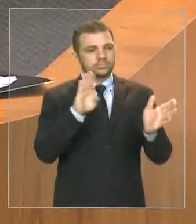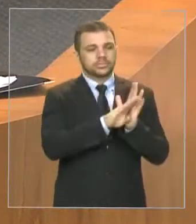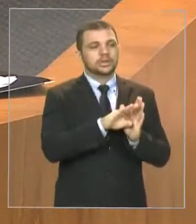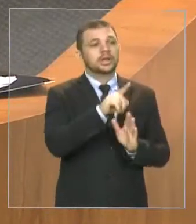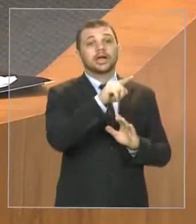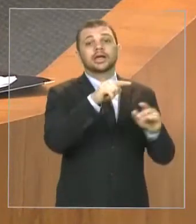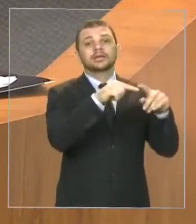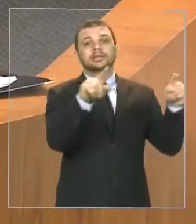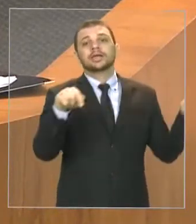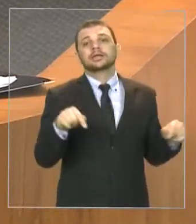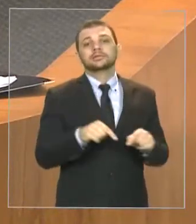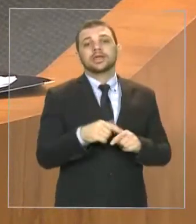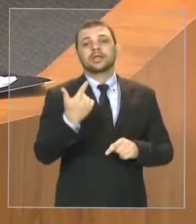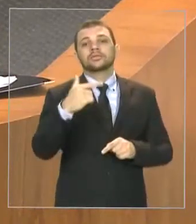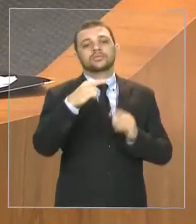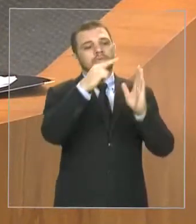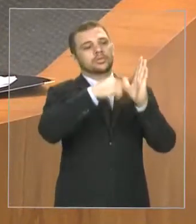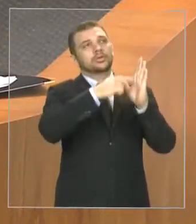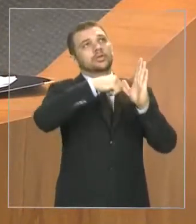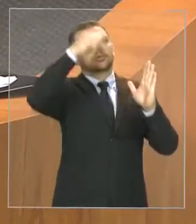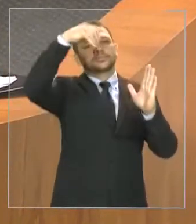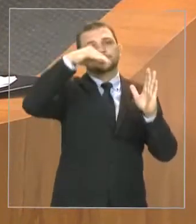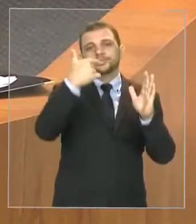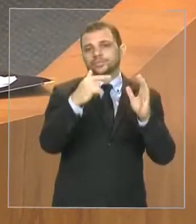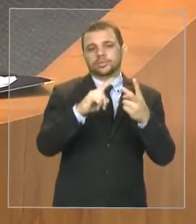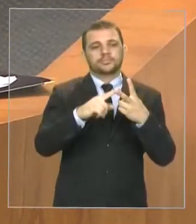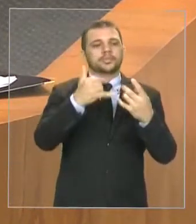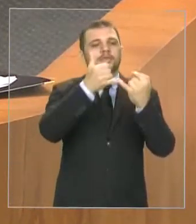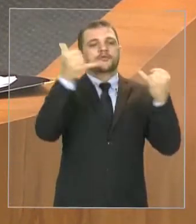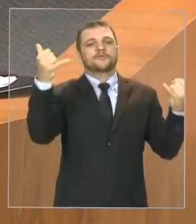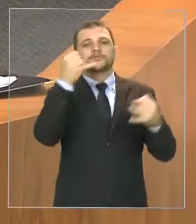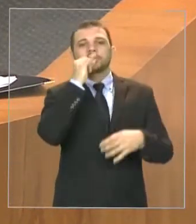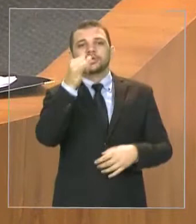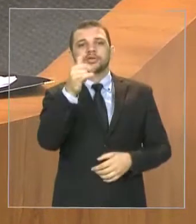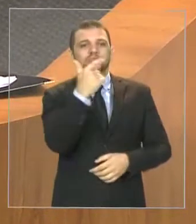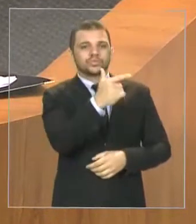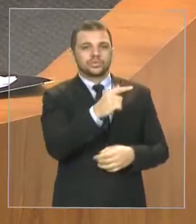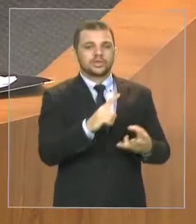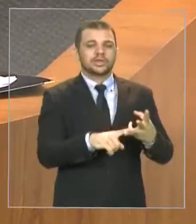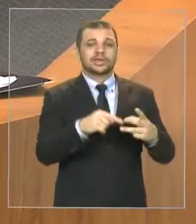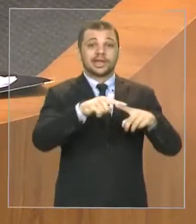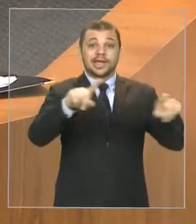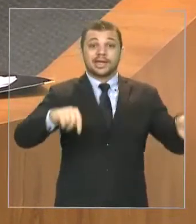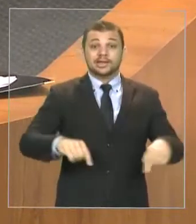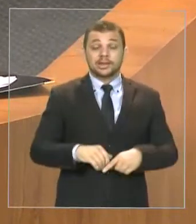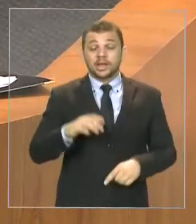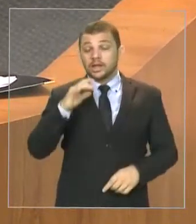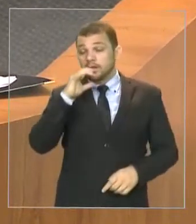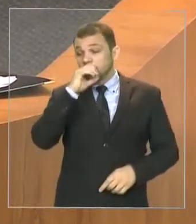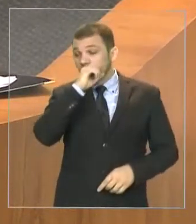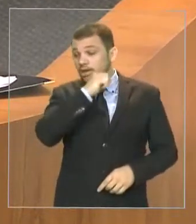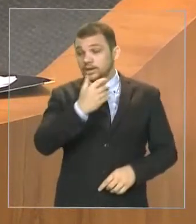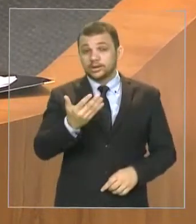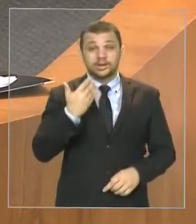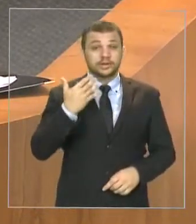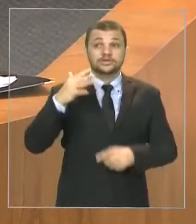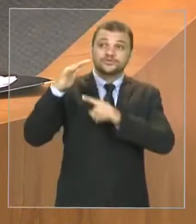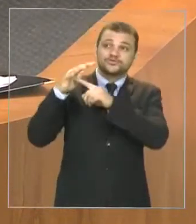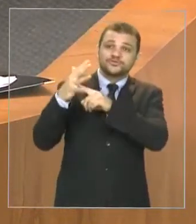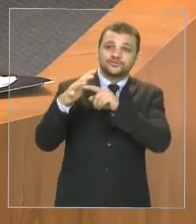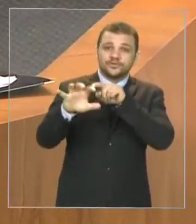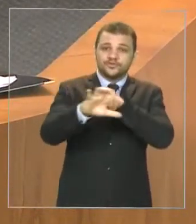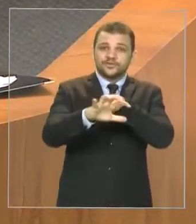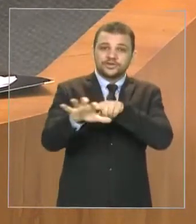interruptores, que não tem fiação elétrica. Deputado César Pires, uma sala quente, uma sala que não tem ventilador e não tem